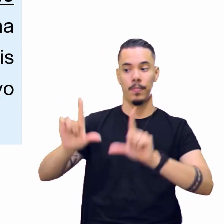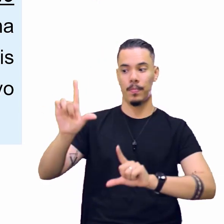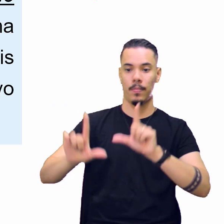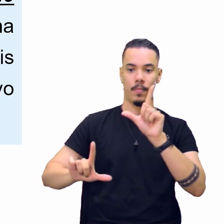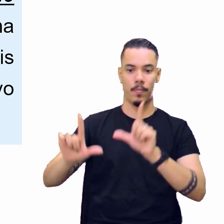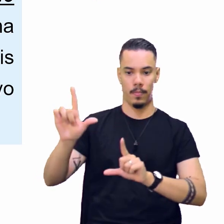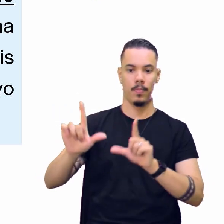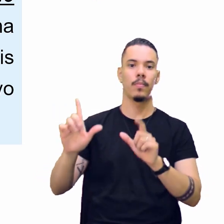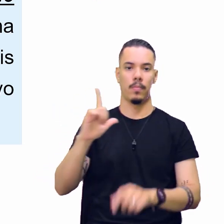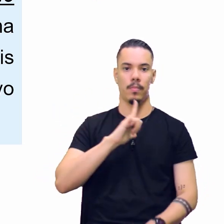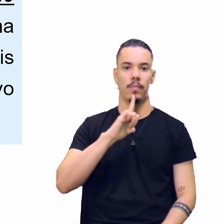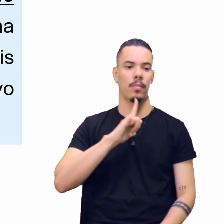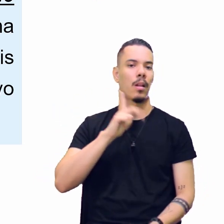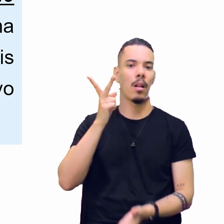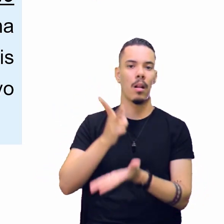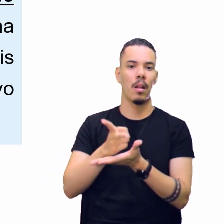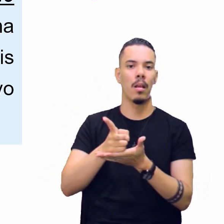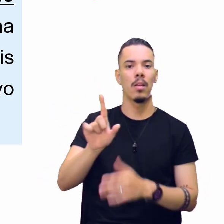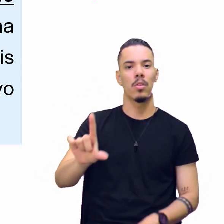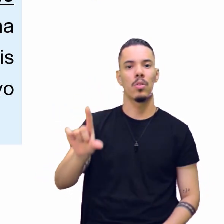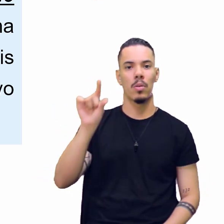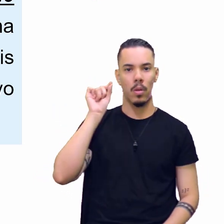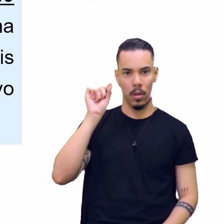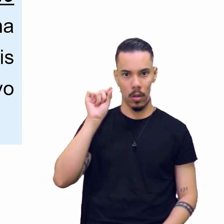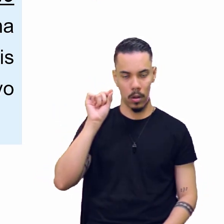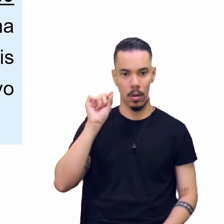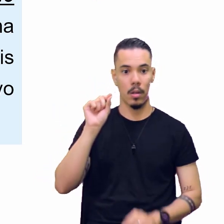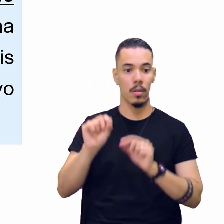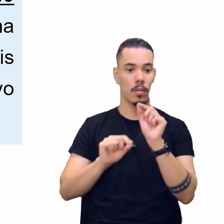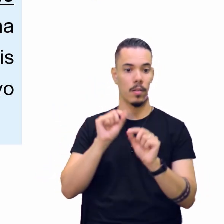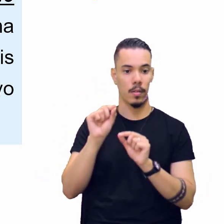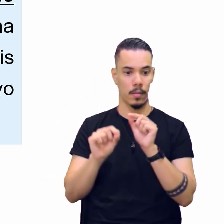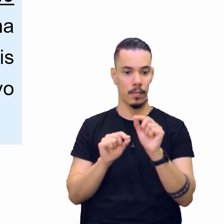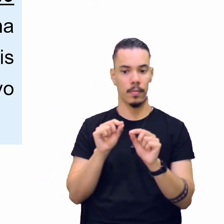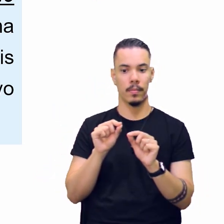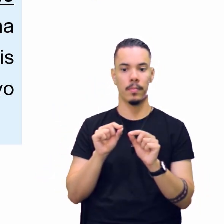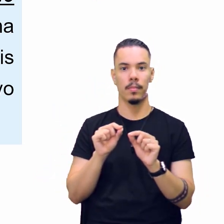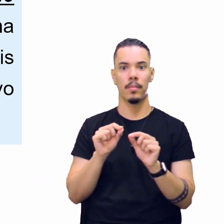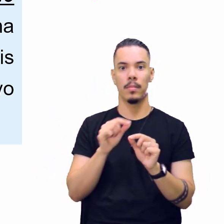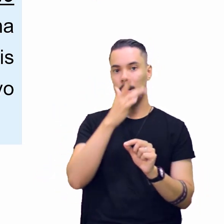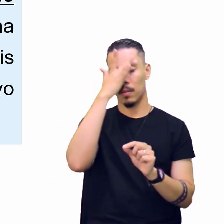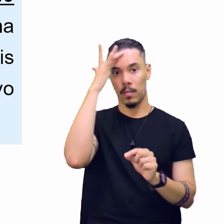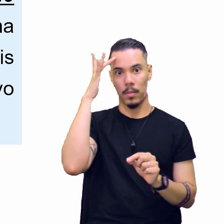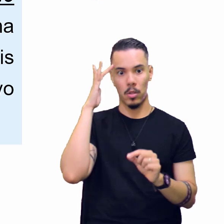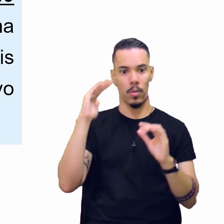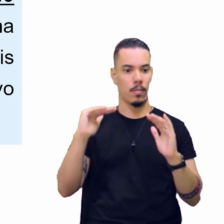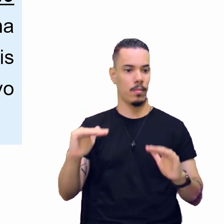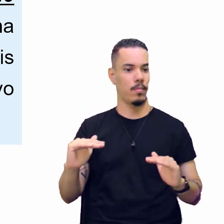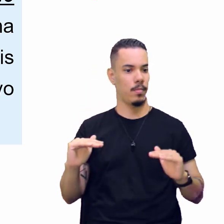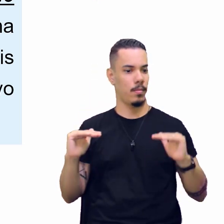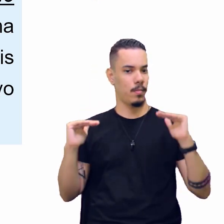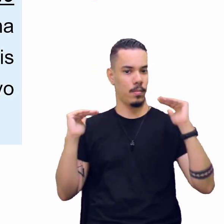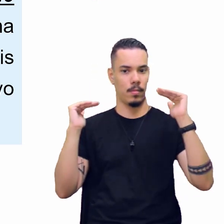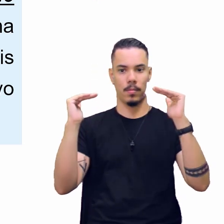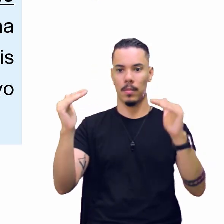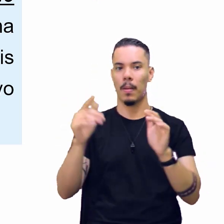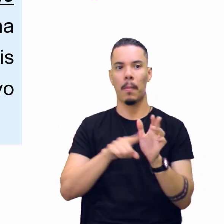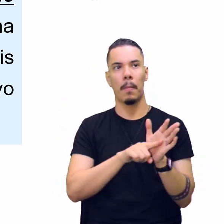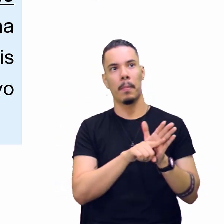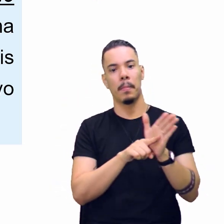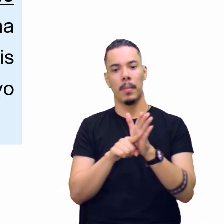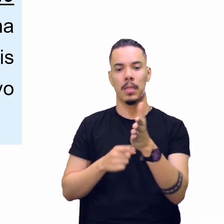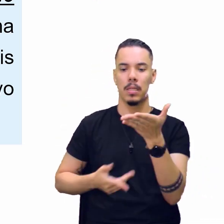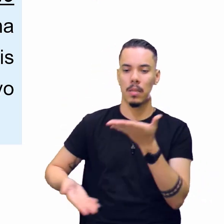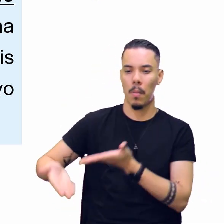certo? Sempre vai escolher aqueles que estão no pico das pesquisas,